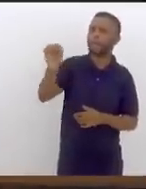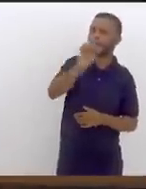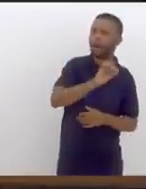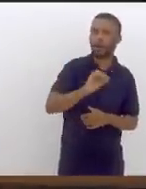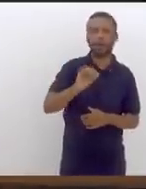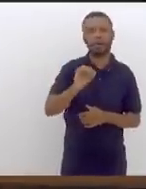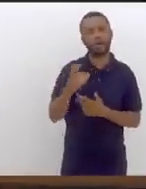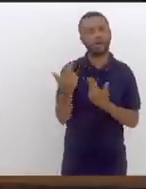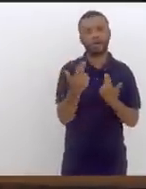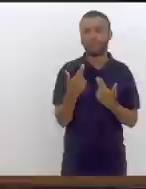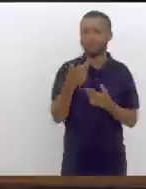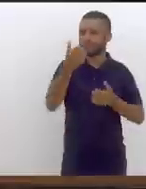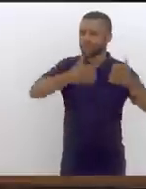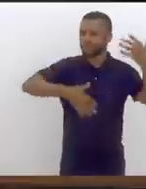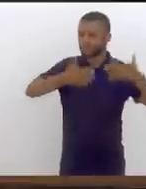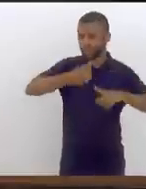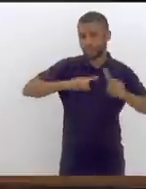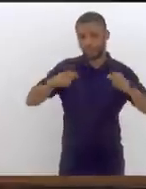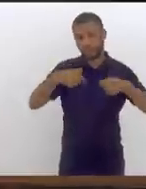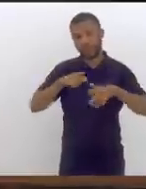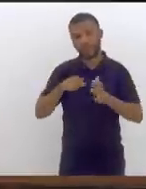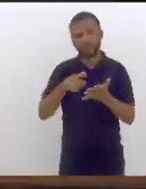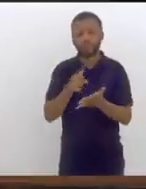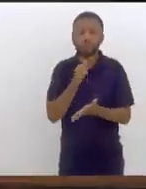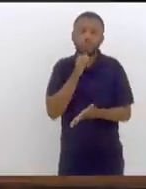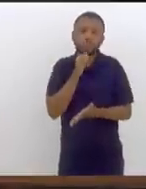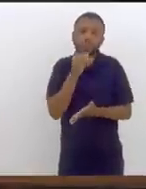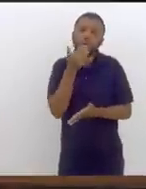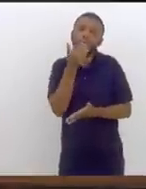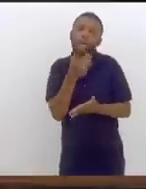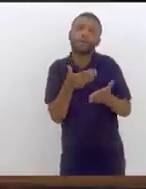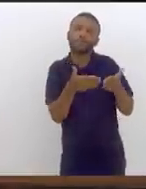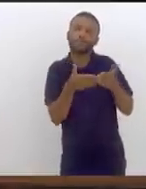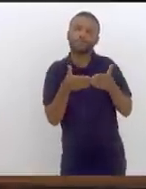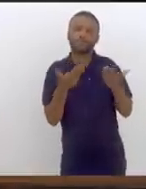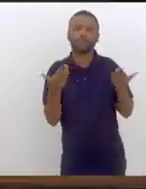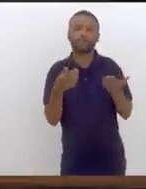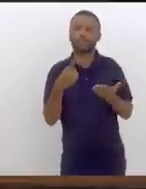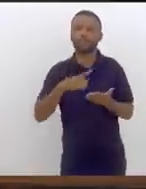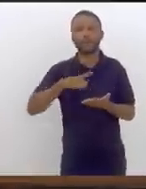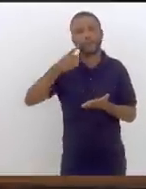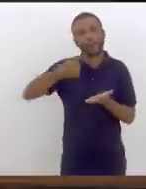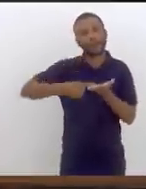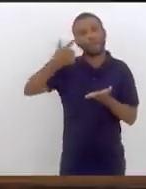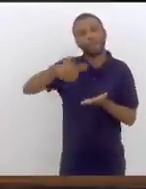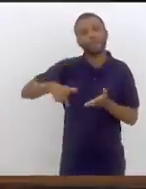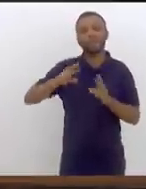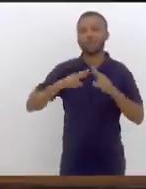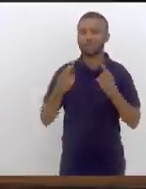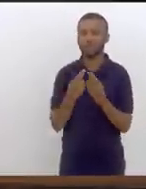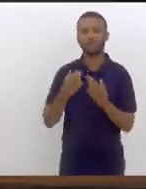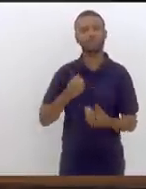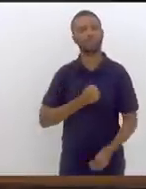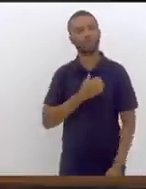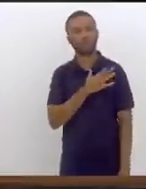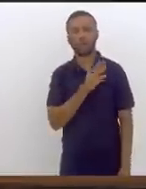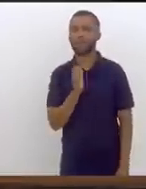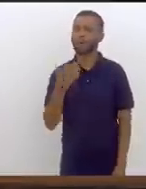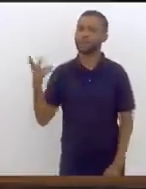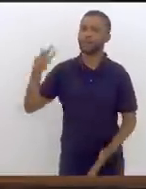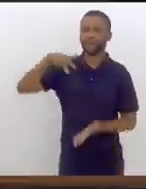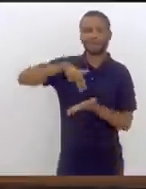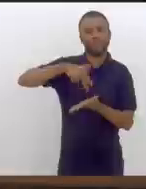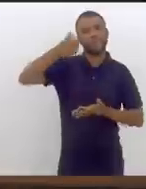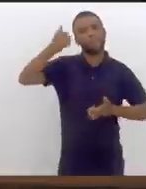aqui agora tem que trazer as pessoas Infelizmente eu peço ao senhor por gentileza que nós vamos ter mais uma audiência que o coronel possa vir e que ele possa